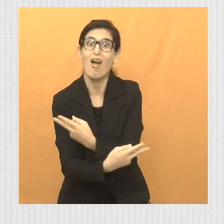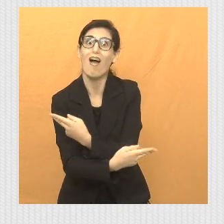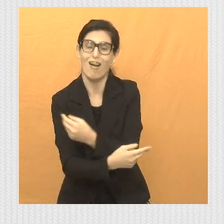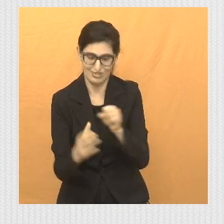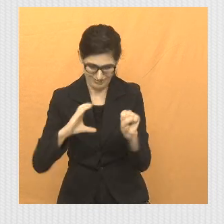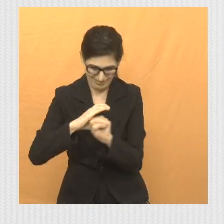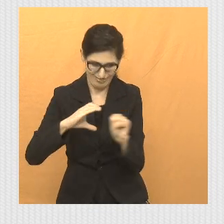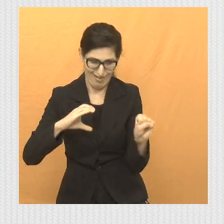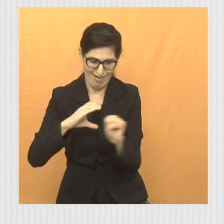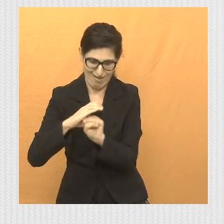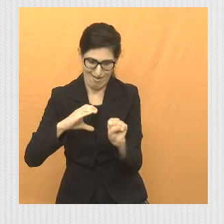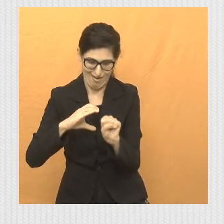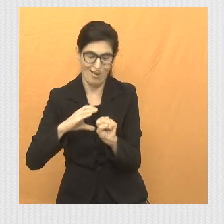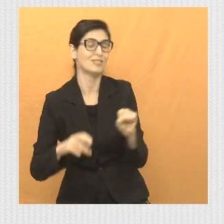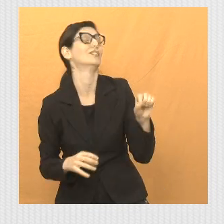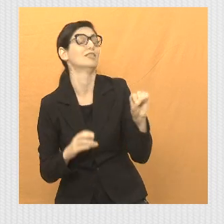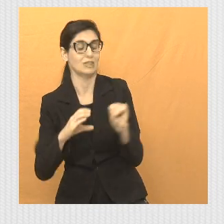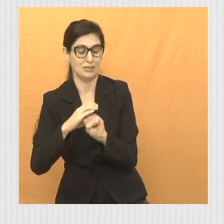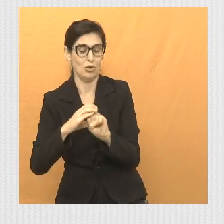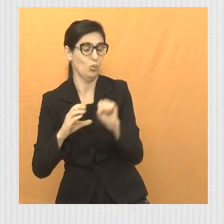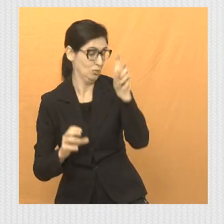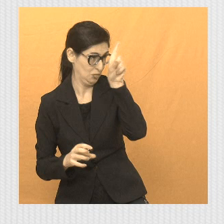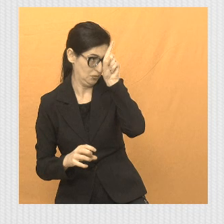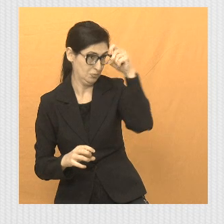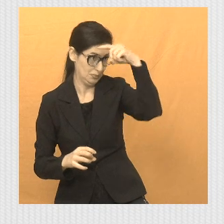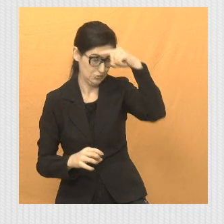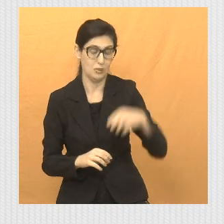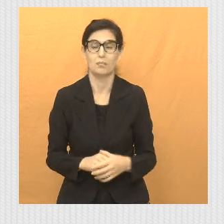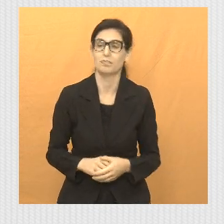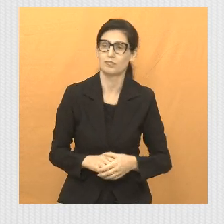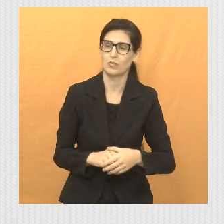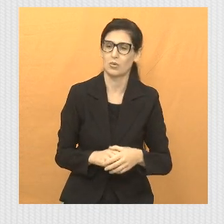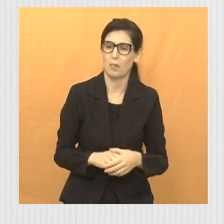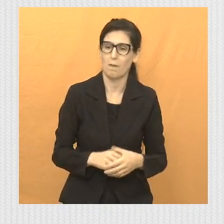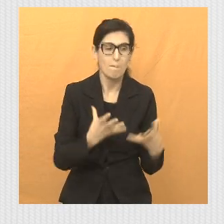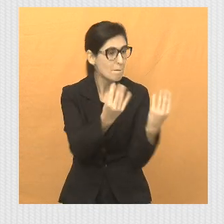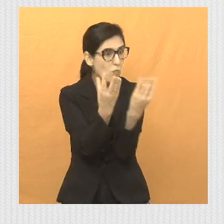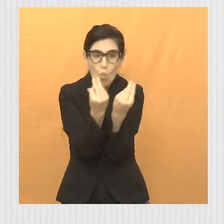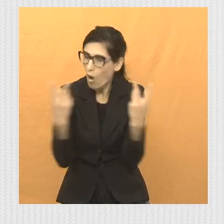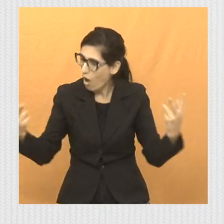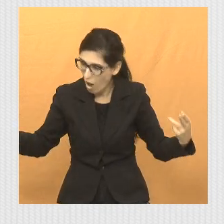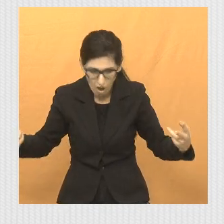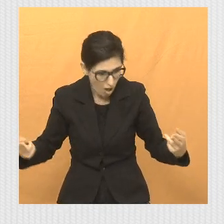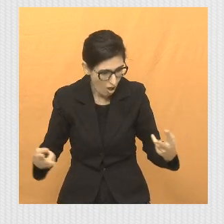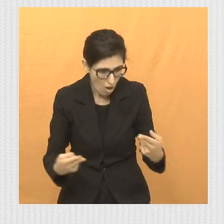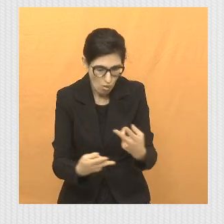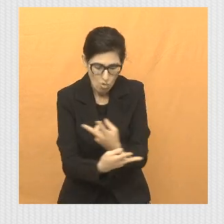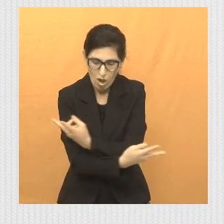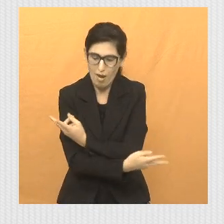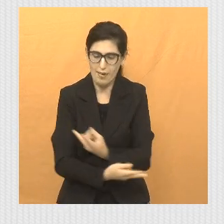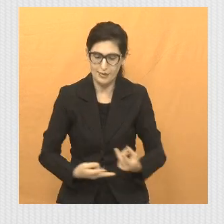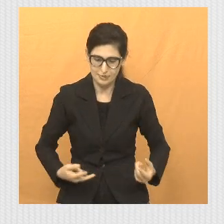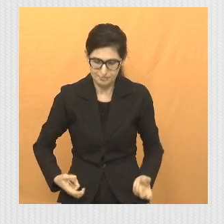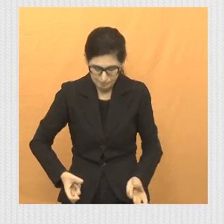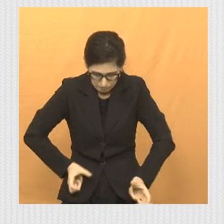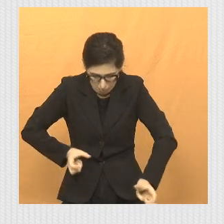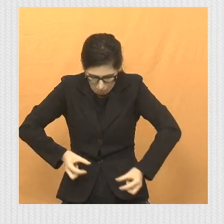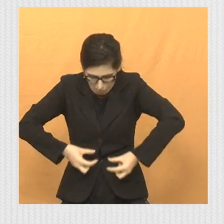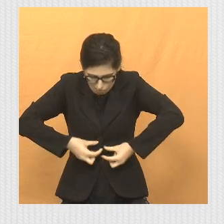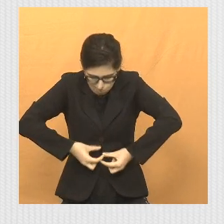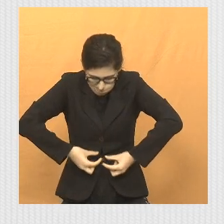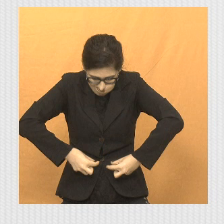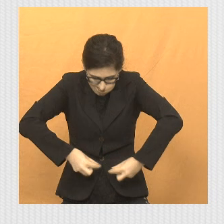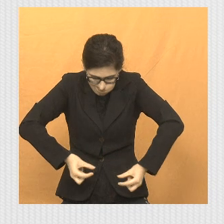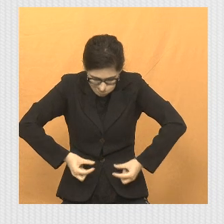Santa Casa. Esse aumento se dá em função do mutirão de cirurgias eletivas de hérnia, colecistectomia